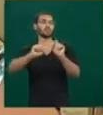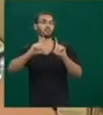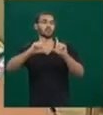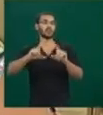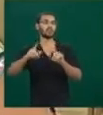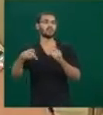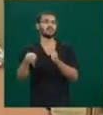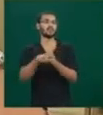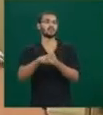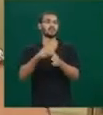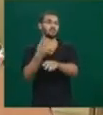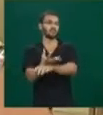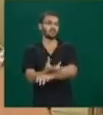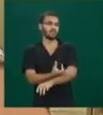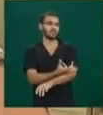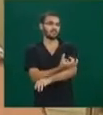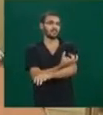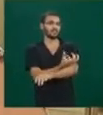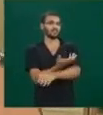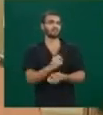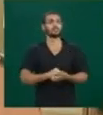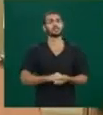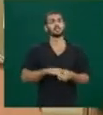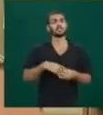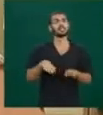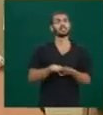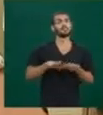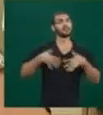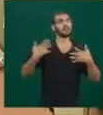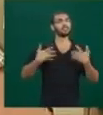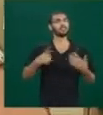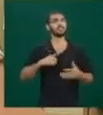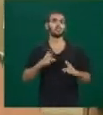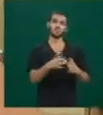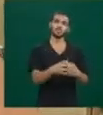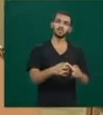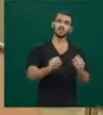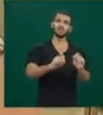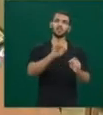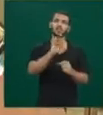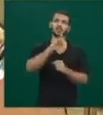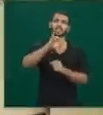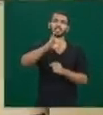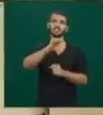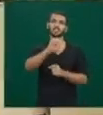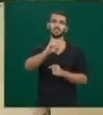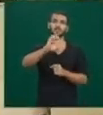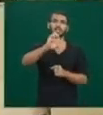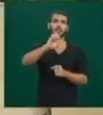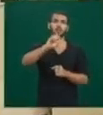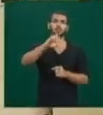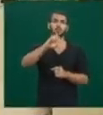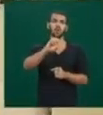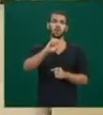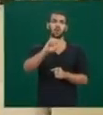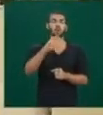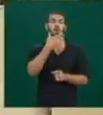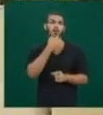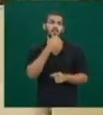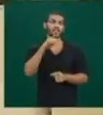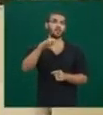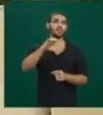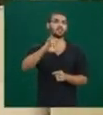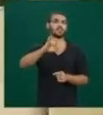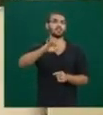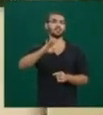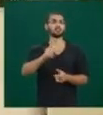como pintor do Cerrado. E para alegrar a noite, nós temos a banda Francisco e os Homens Neolíticos. Lembrando que o Sarau